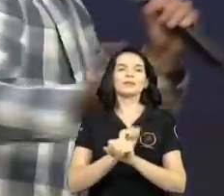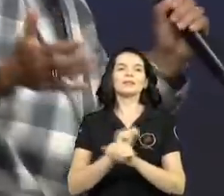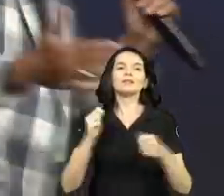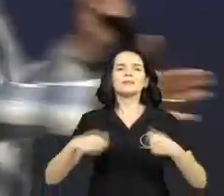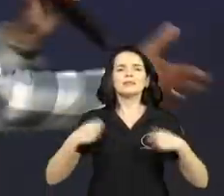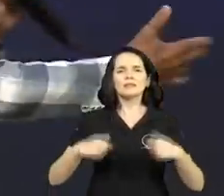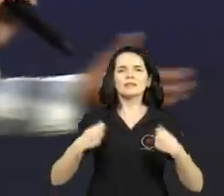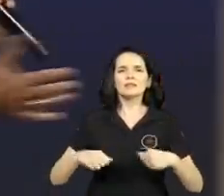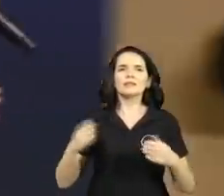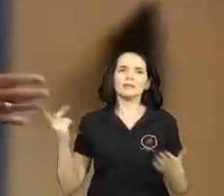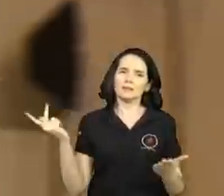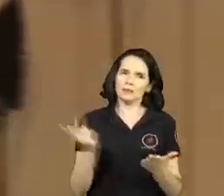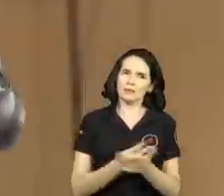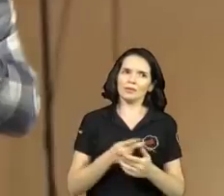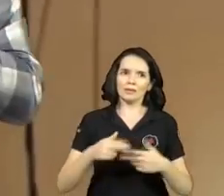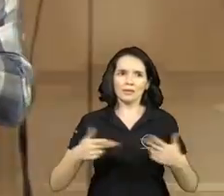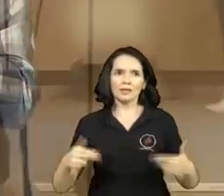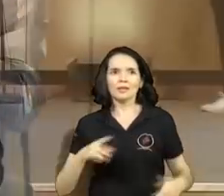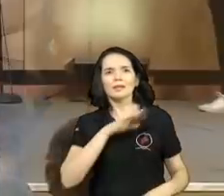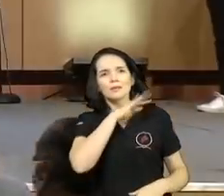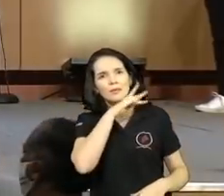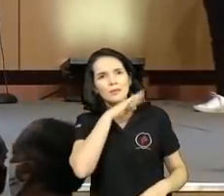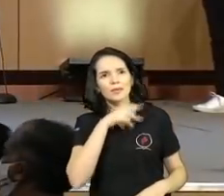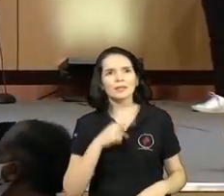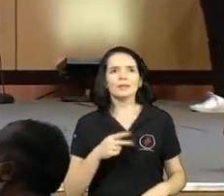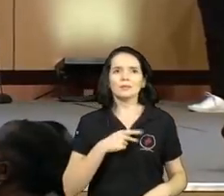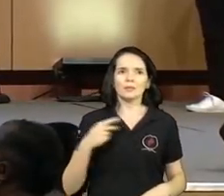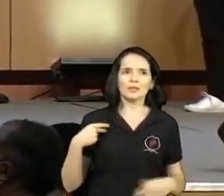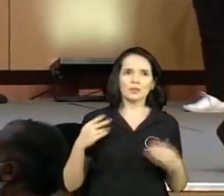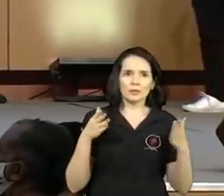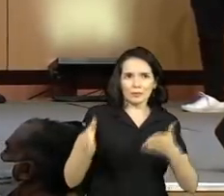para o pastor chegar no hospital?